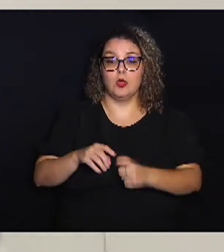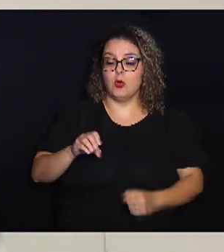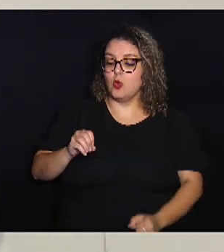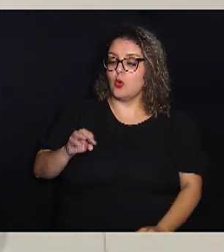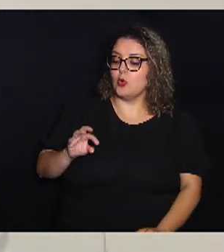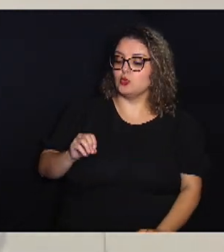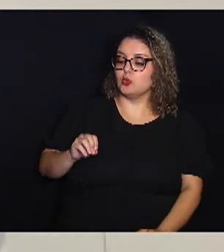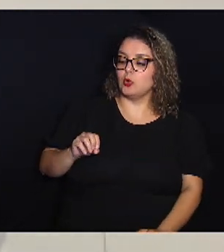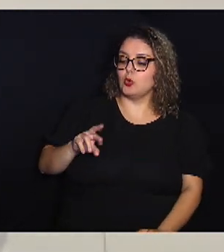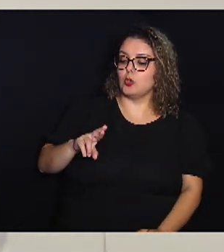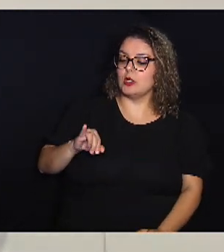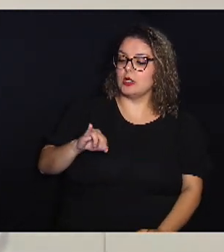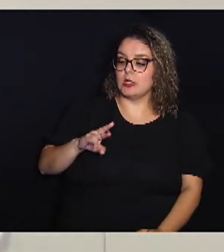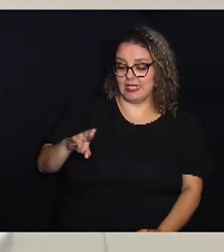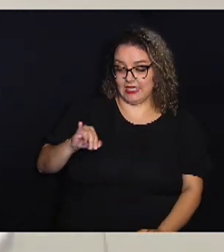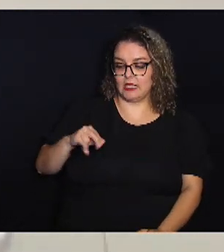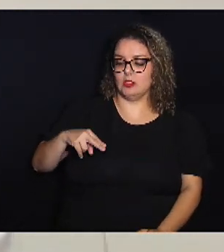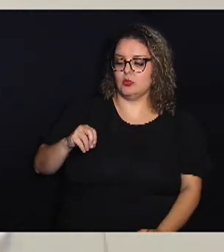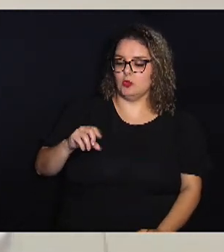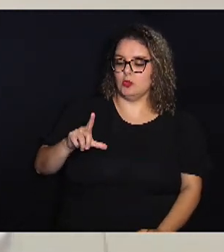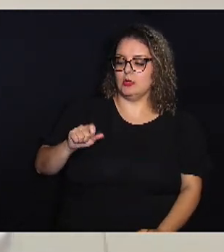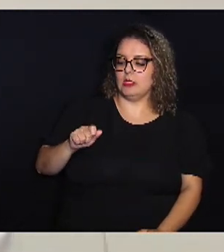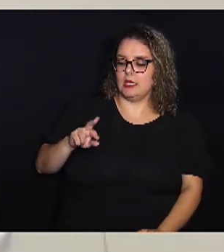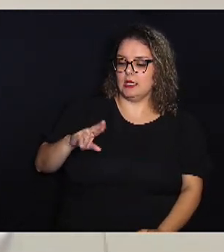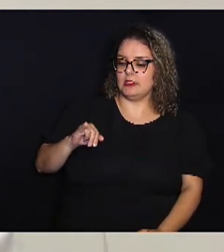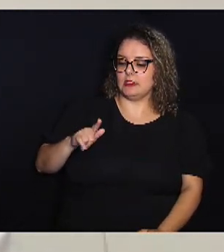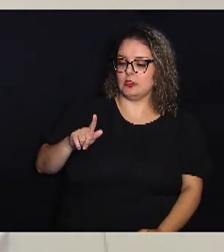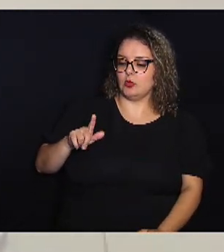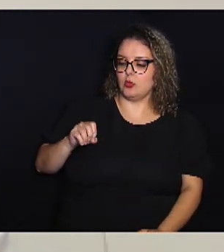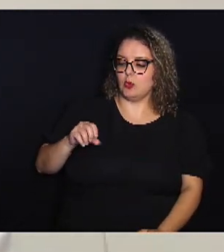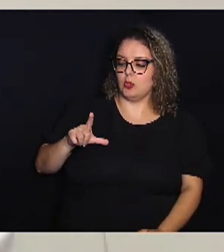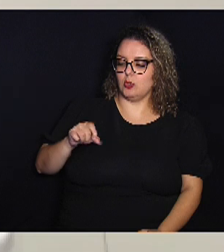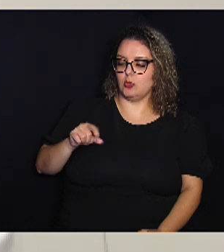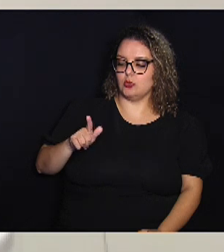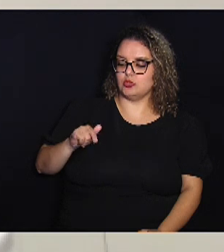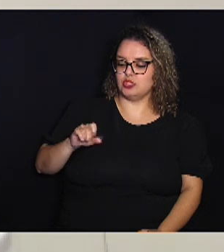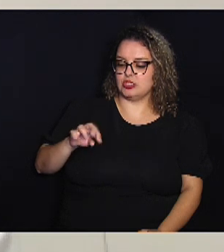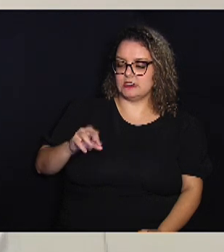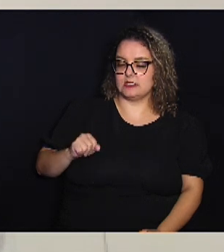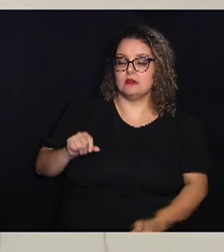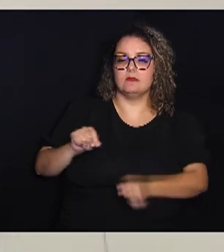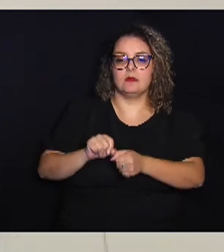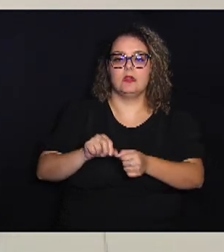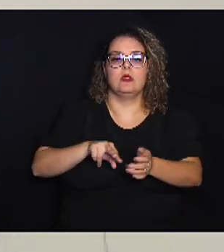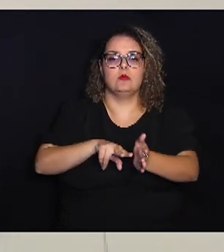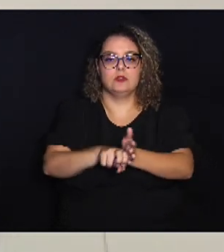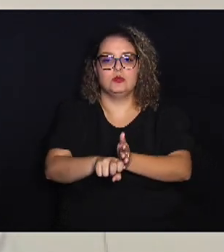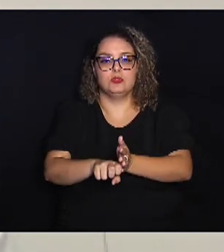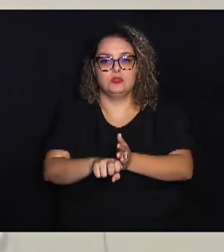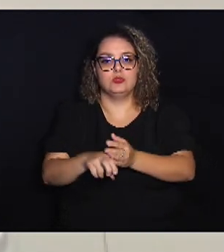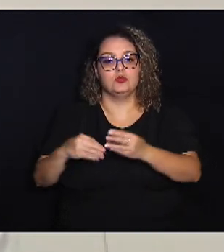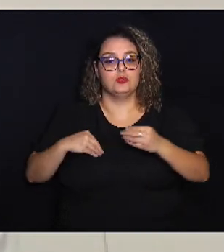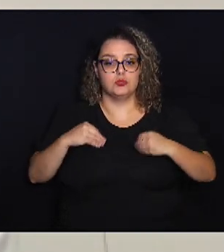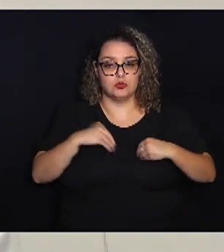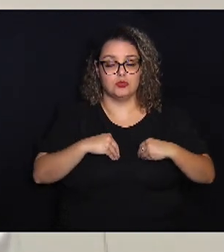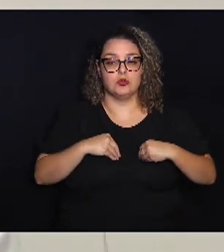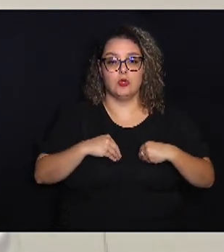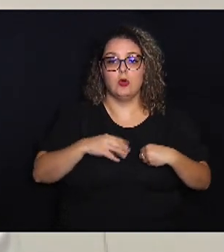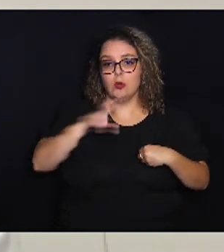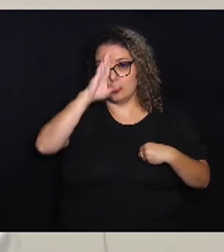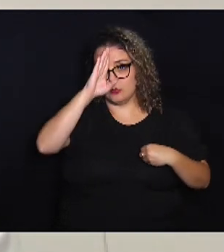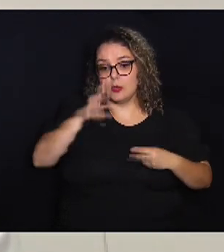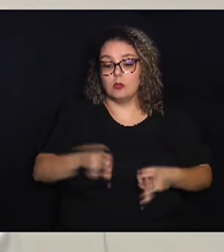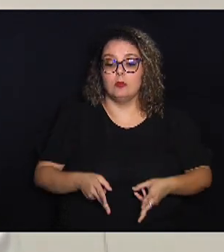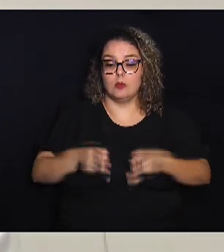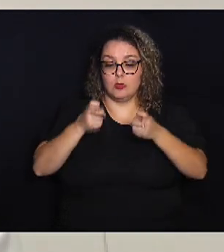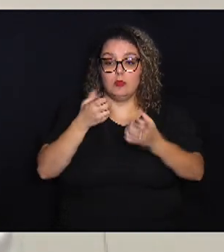otorrinolaringologista. Ele que fará o diagnóstico através de exames, né? O exame primordial para detectarmos